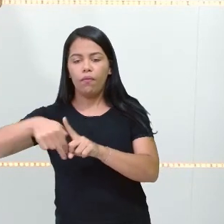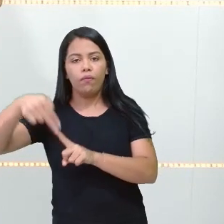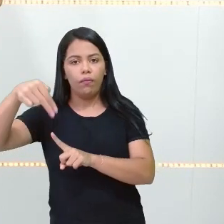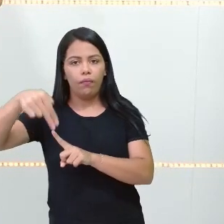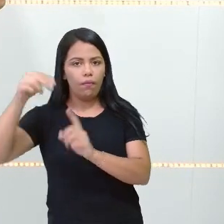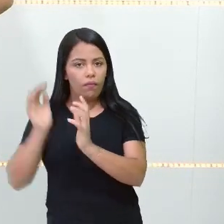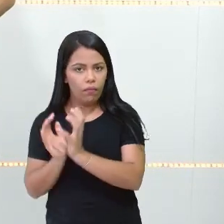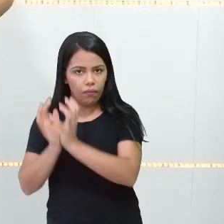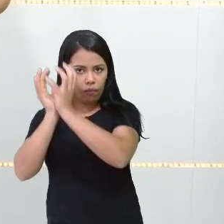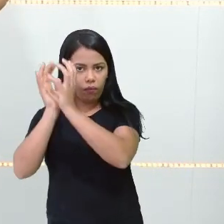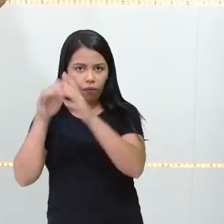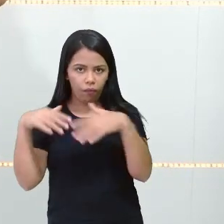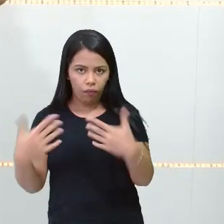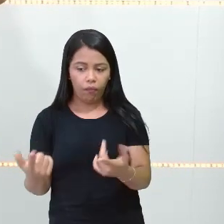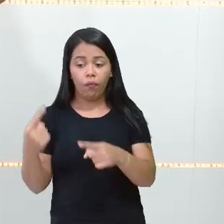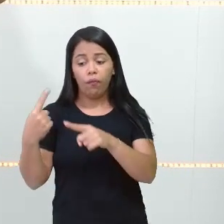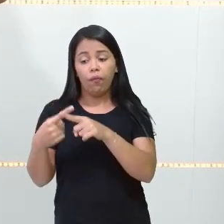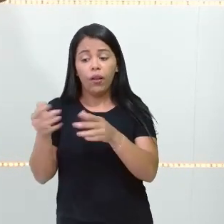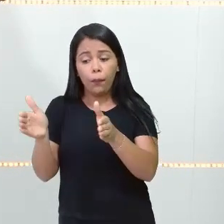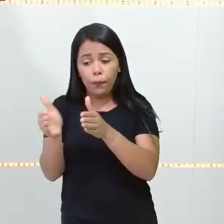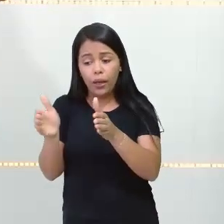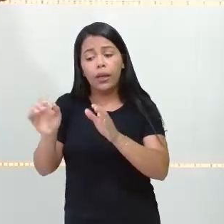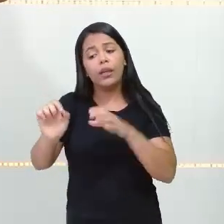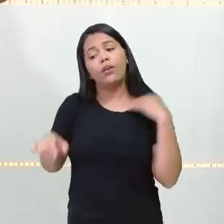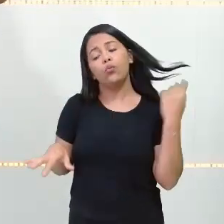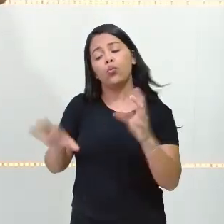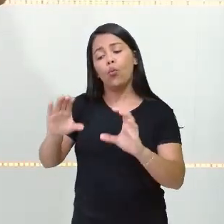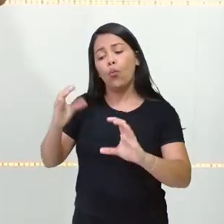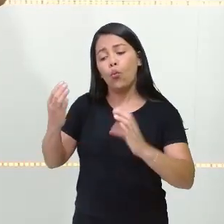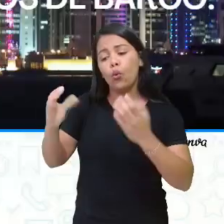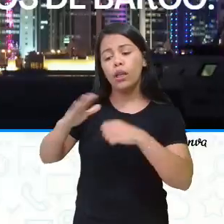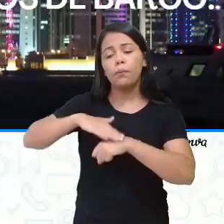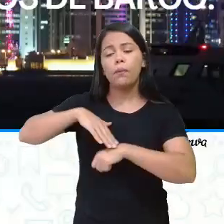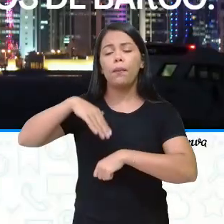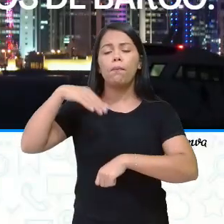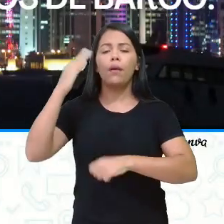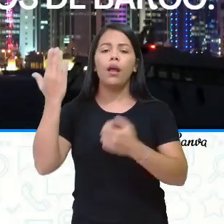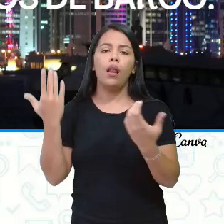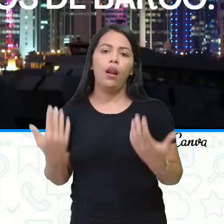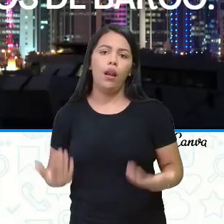certo? Porque o clima lá é mais agradável nesse período.